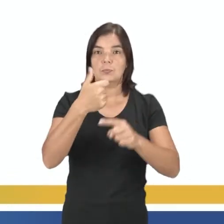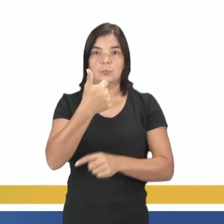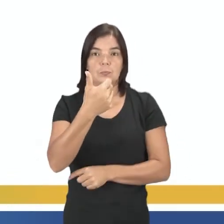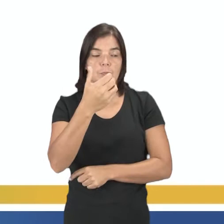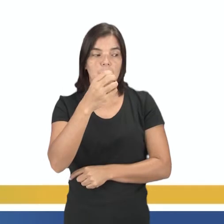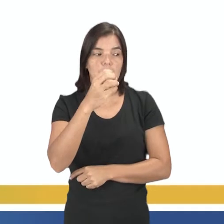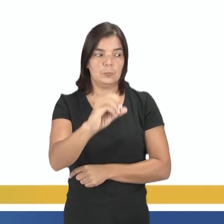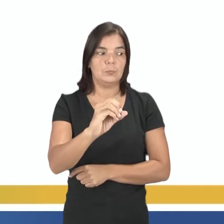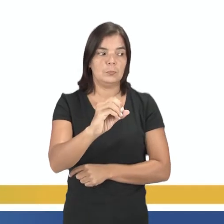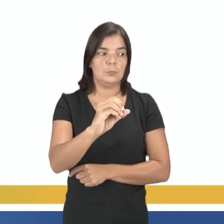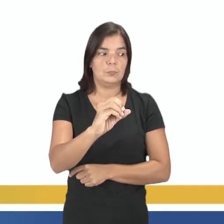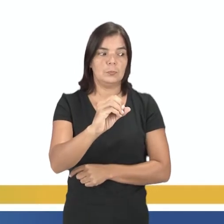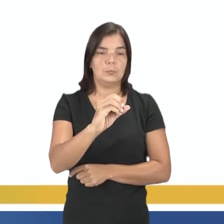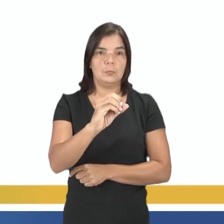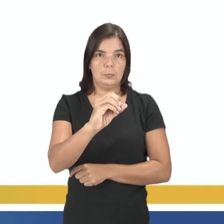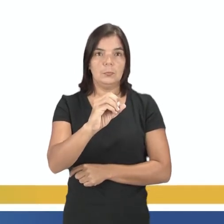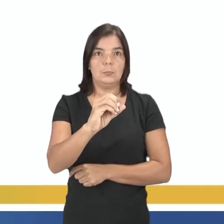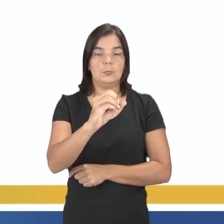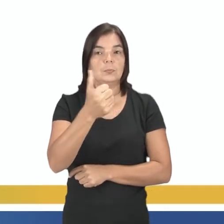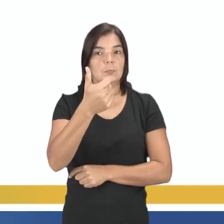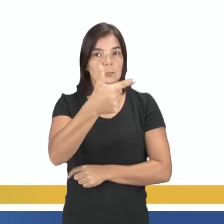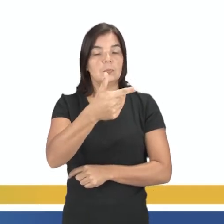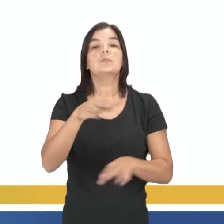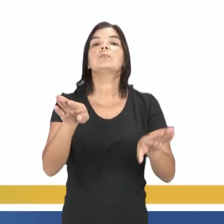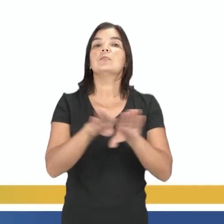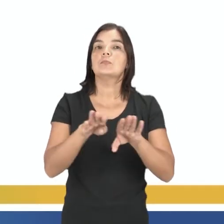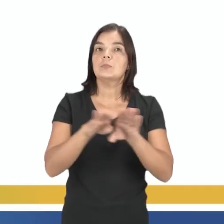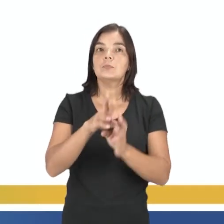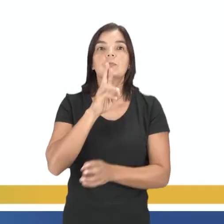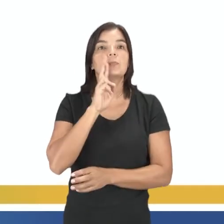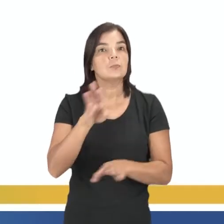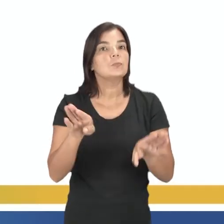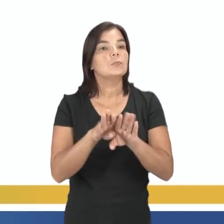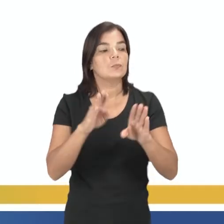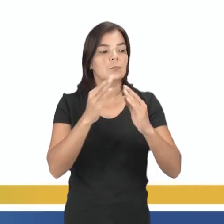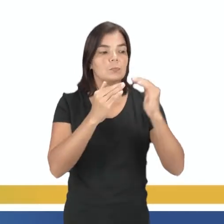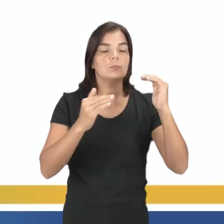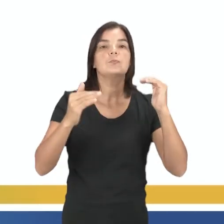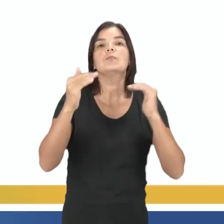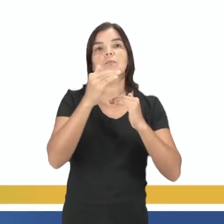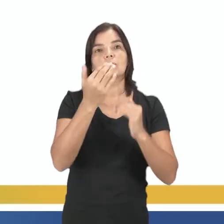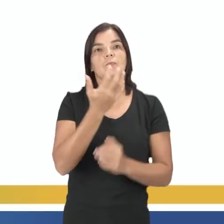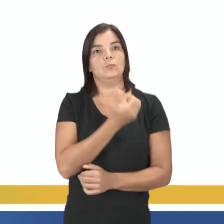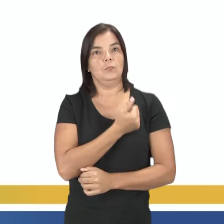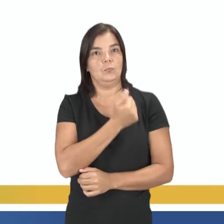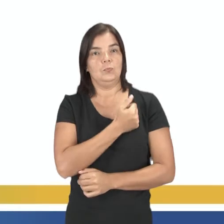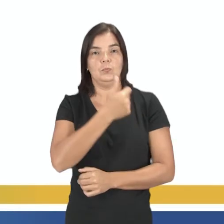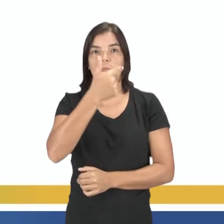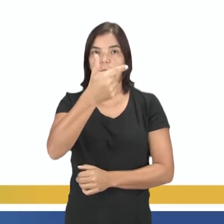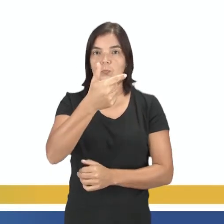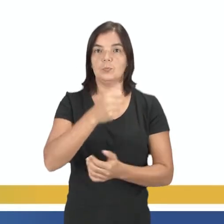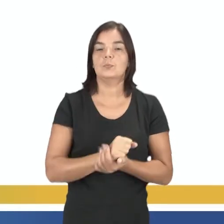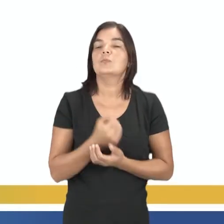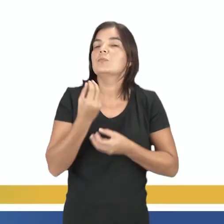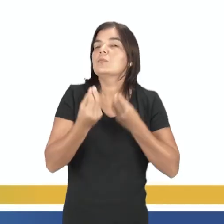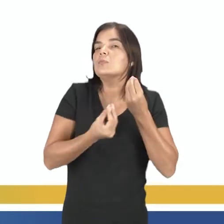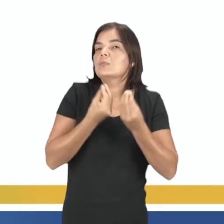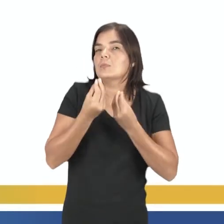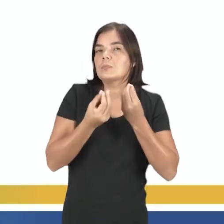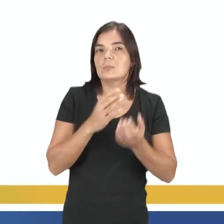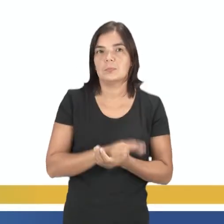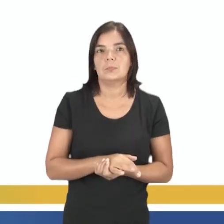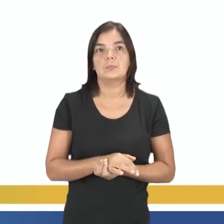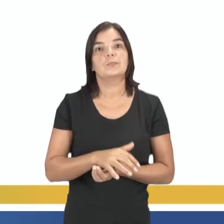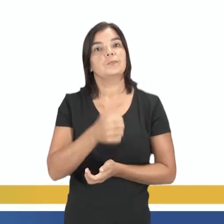21,476. E aí precisa resolver também essa potência que está elevado a um expoente 2. Como que resolve essa potência?